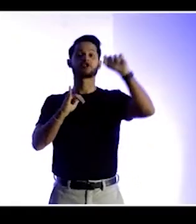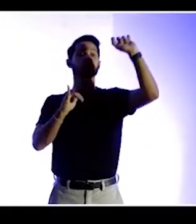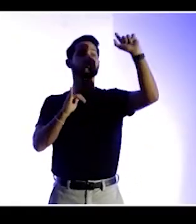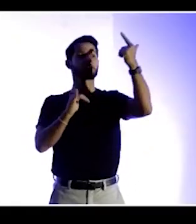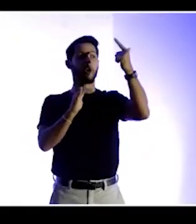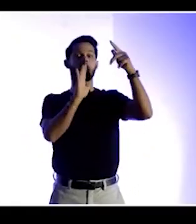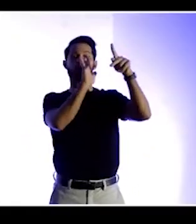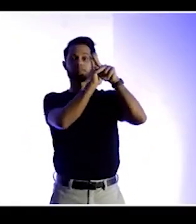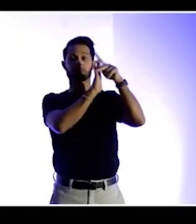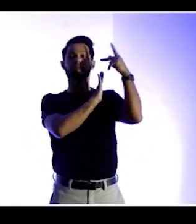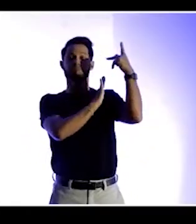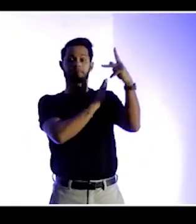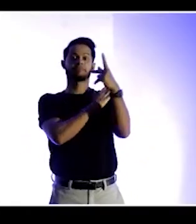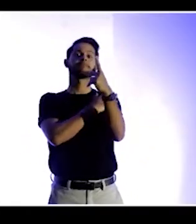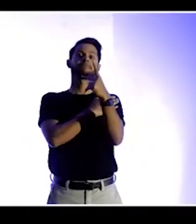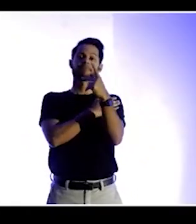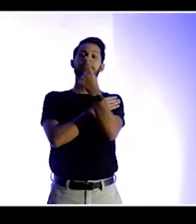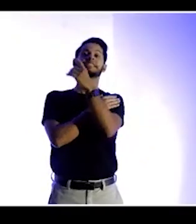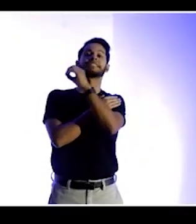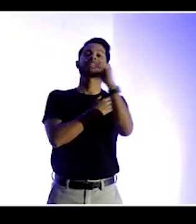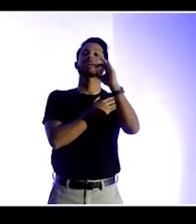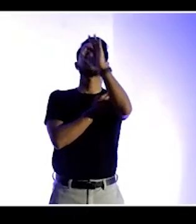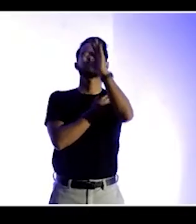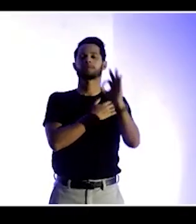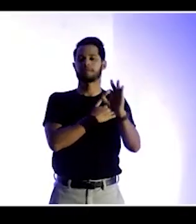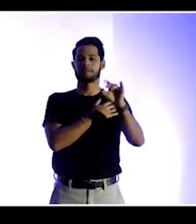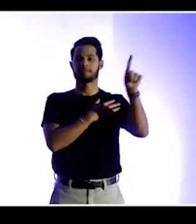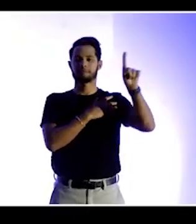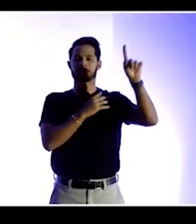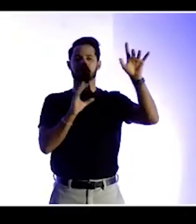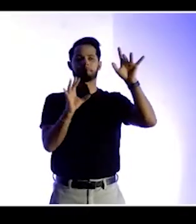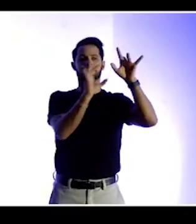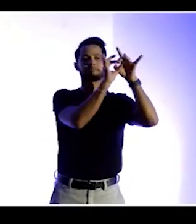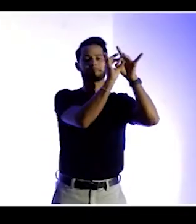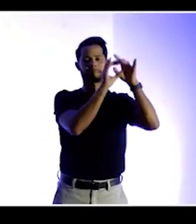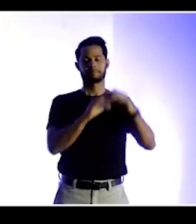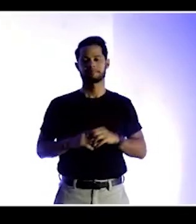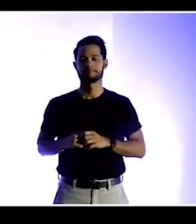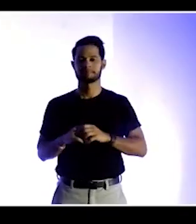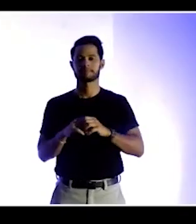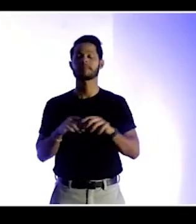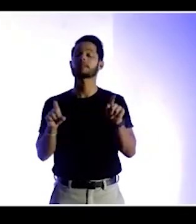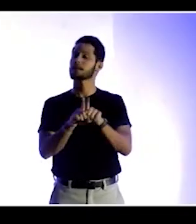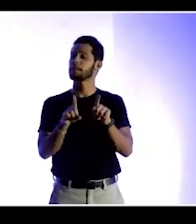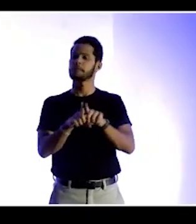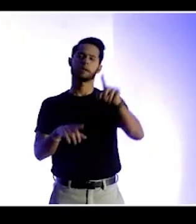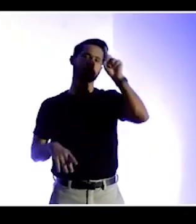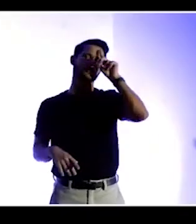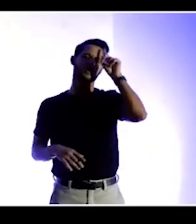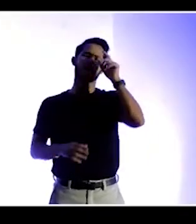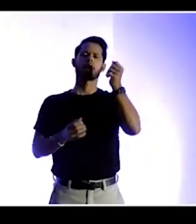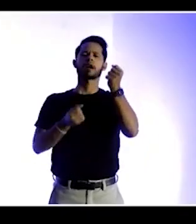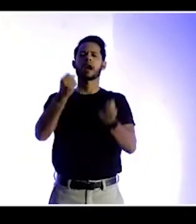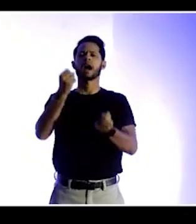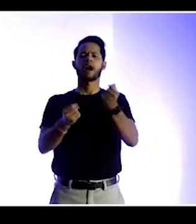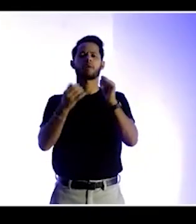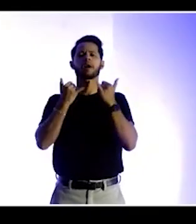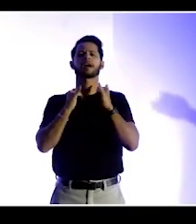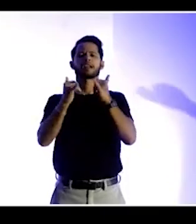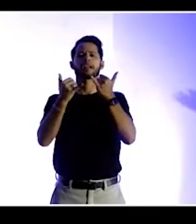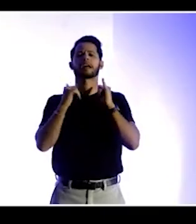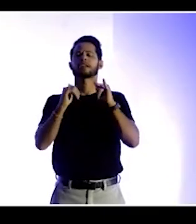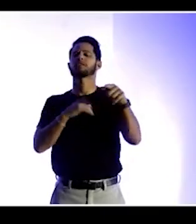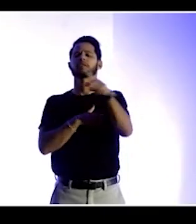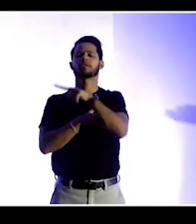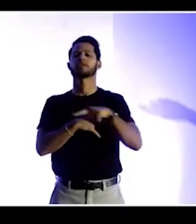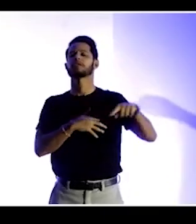Mobilidade elétrica, vocês veem cada vez mais carros elétricos aí pela rua. Todo dia tem mais. Agora, quando a gente anda pela rua, sempre no